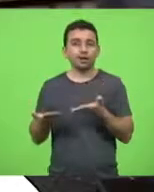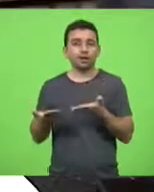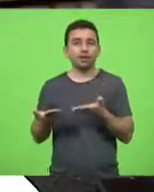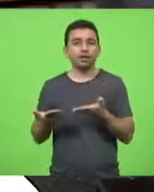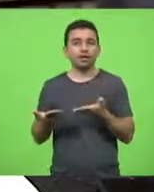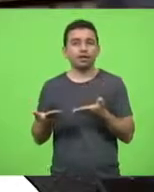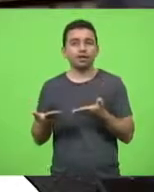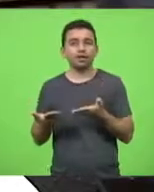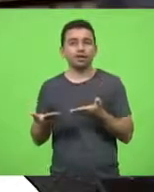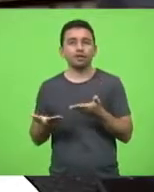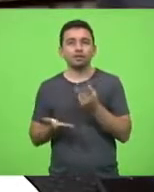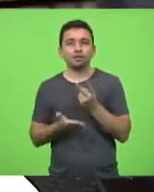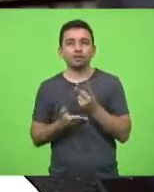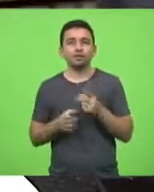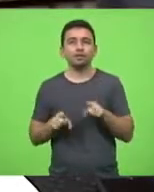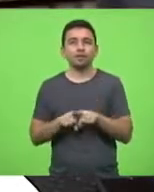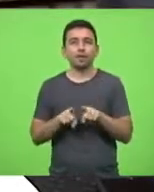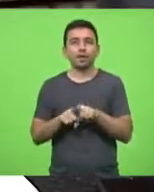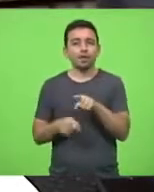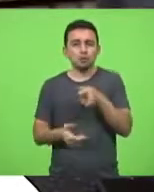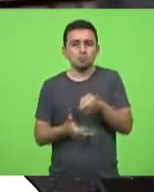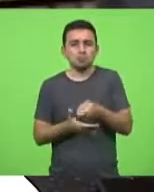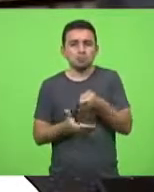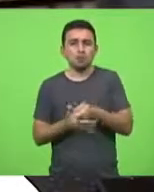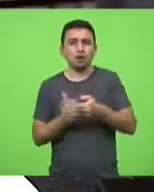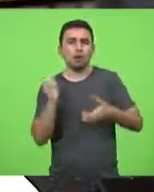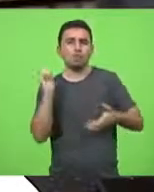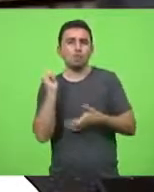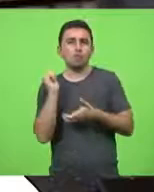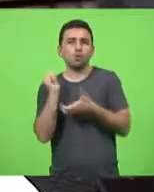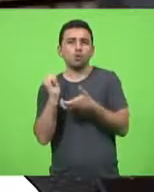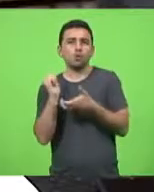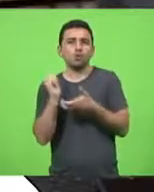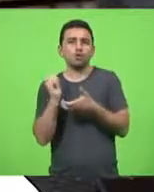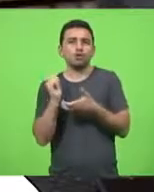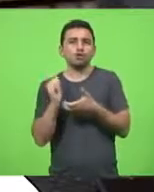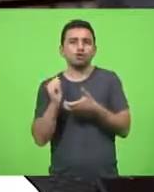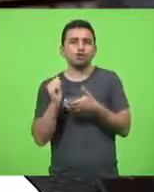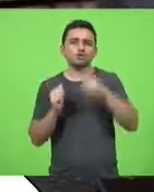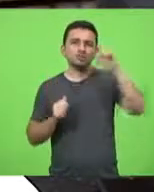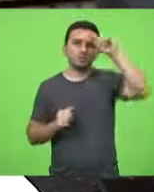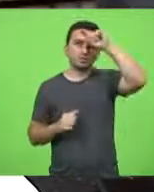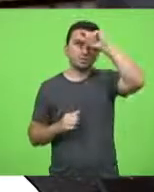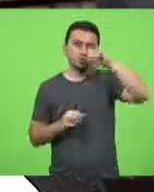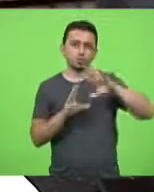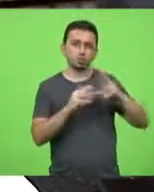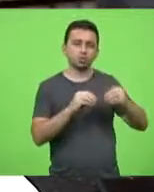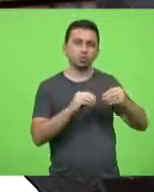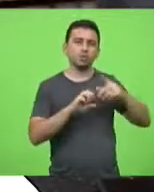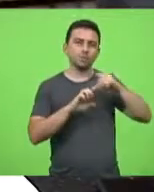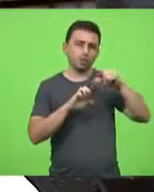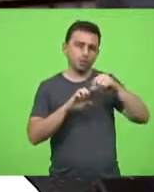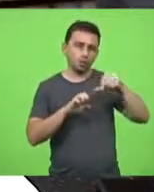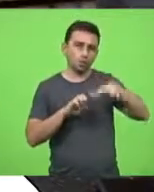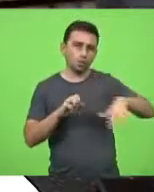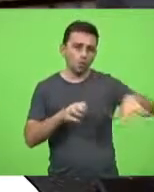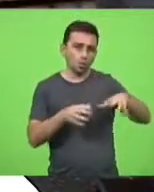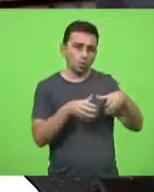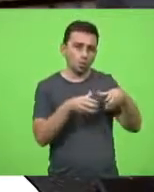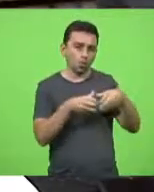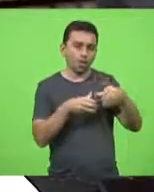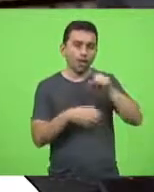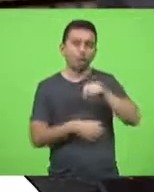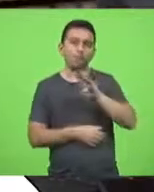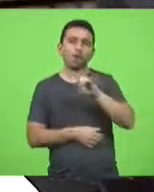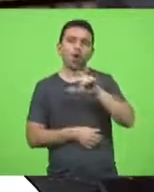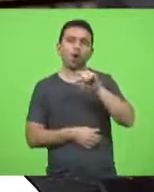Executivo está começando a exigir uma burocracia penosa para os pequenos empreendedores. Eu me refiro ao Bloco X. Então, enquanto